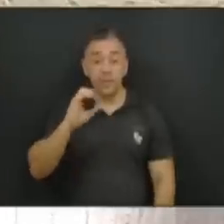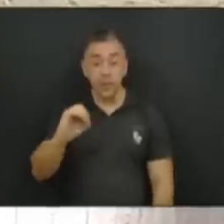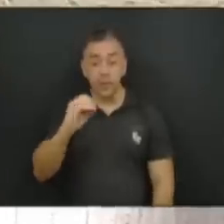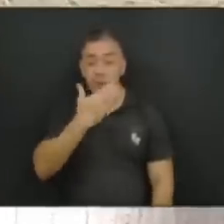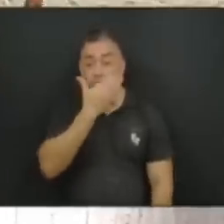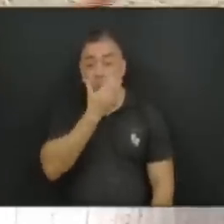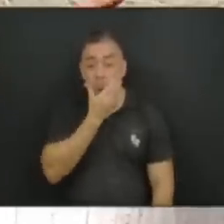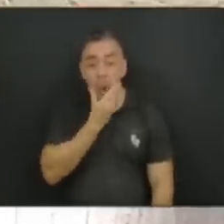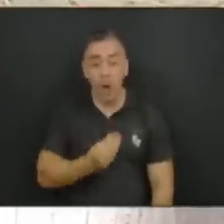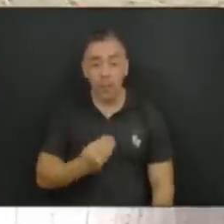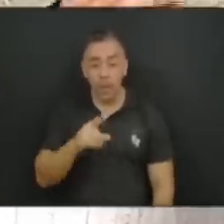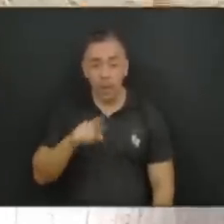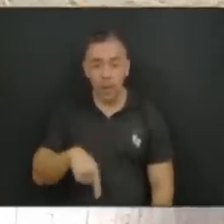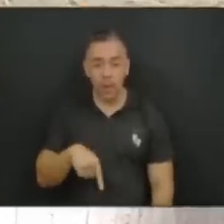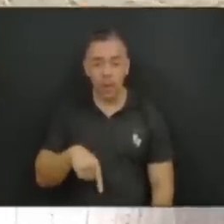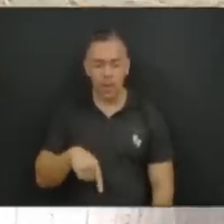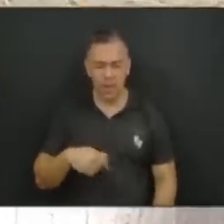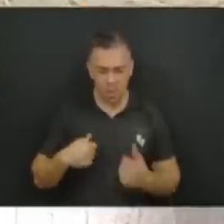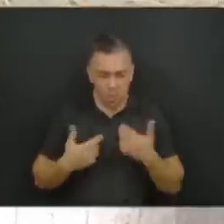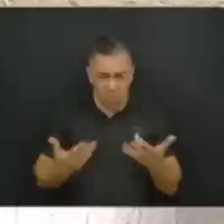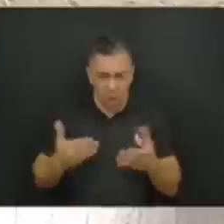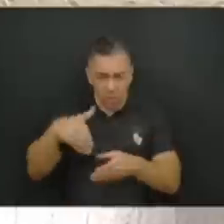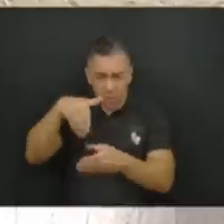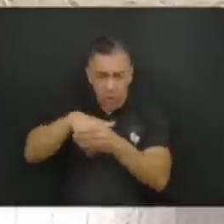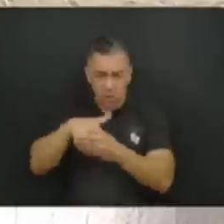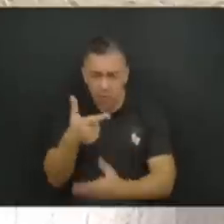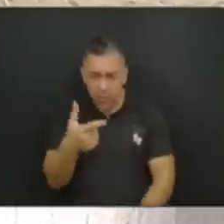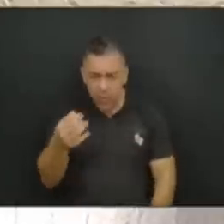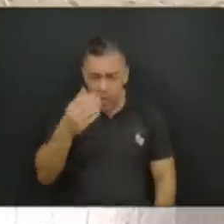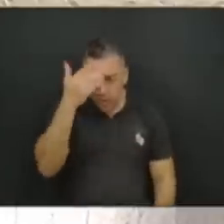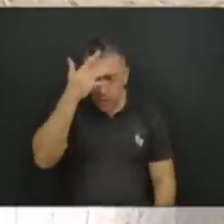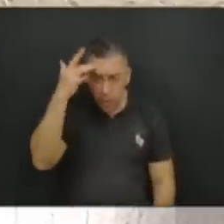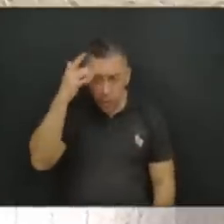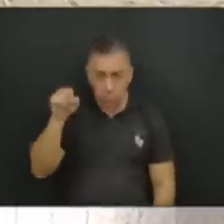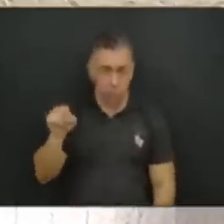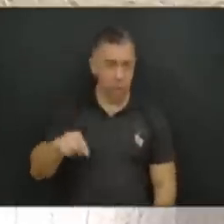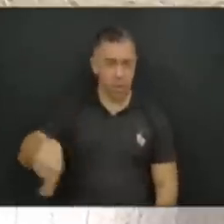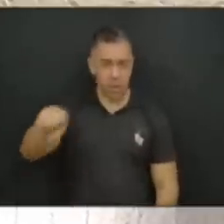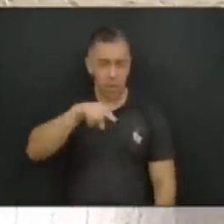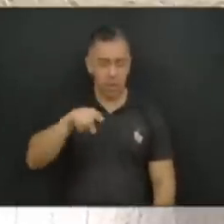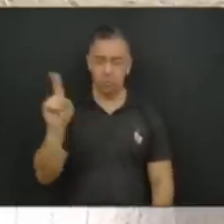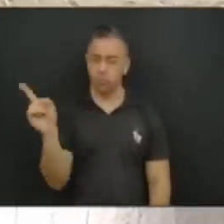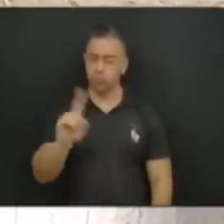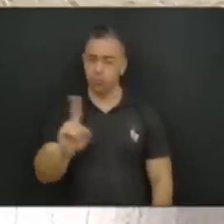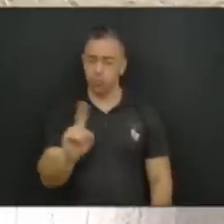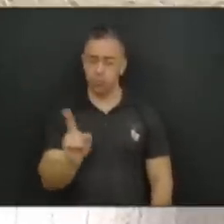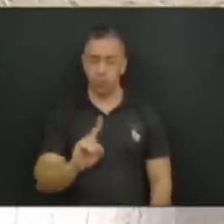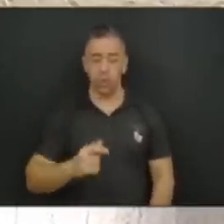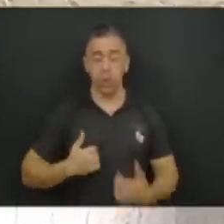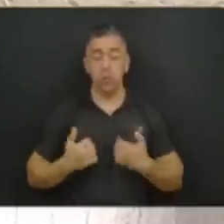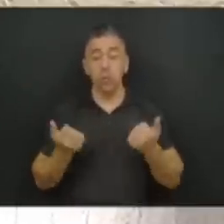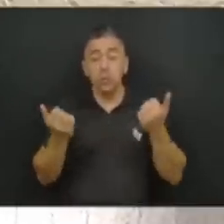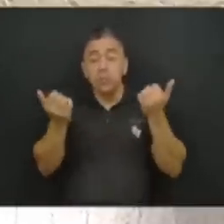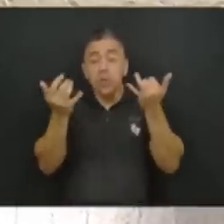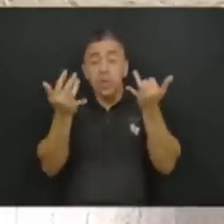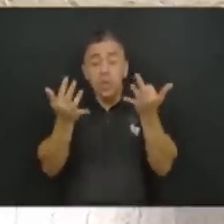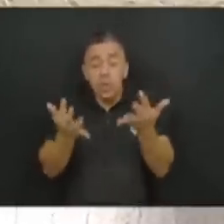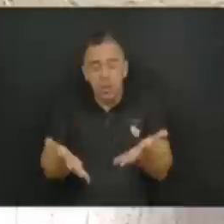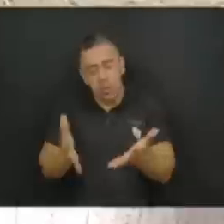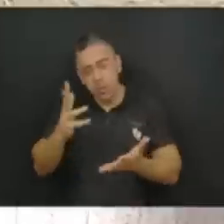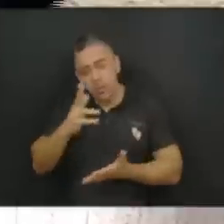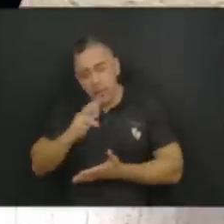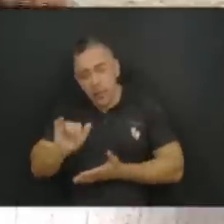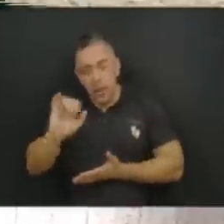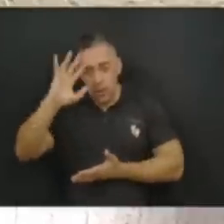homens são coronéis eu quero voto de 20 homens eu estou explicando Senhores o que vai está acontecendo o que